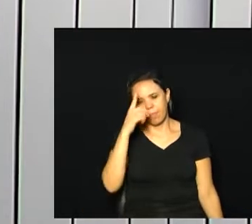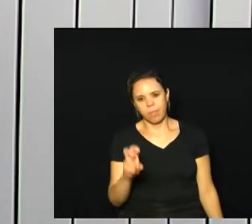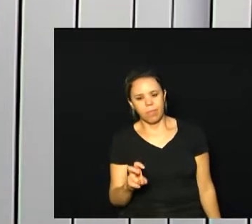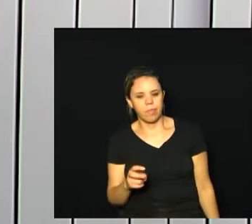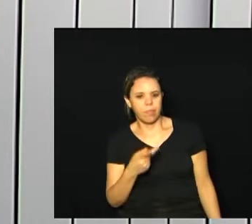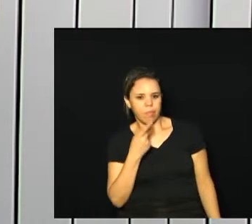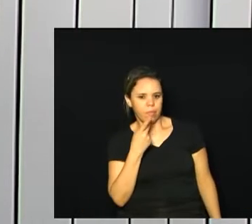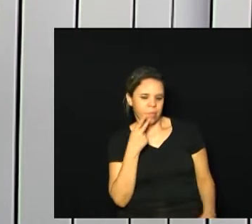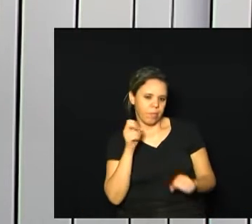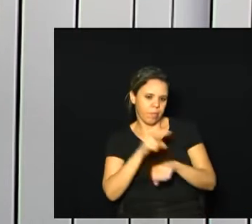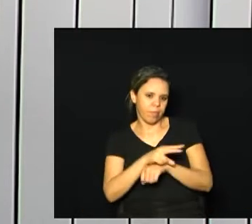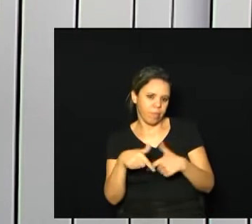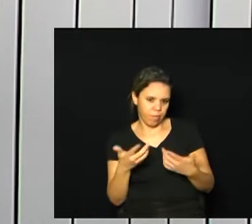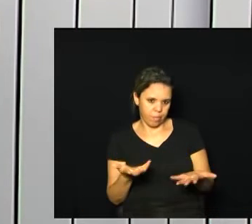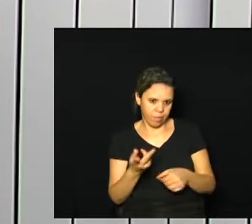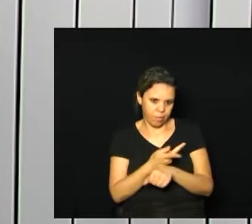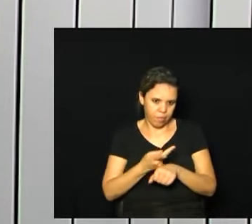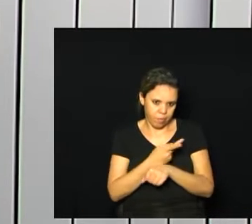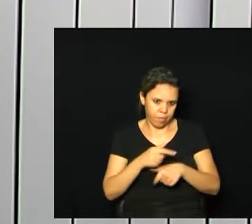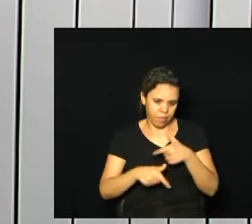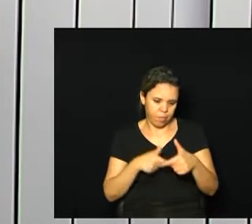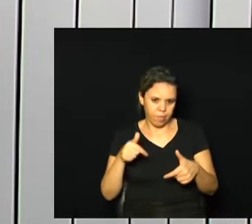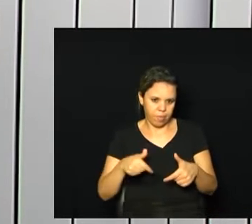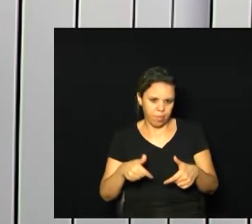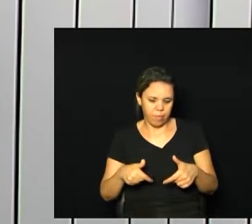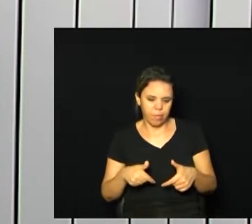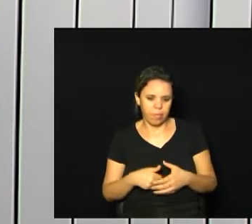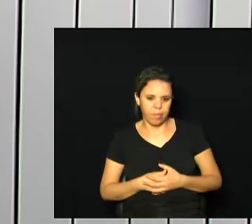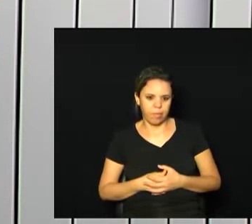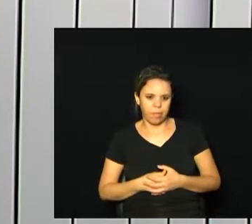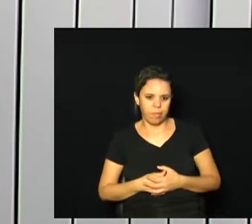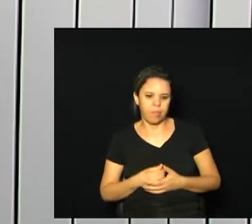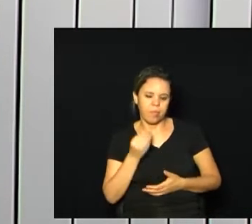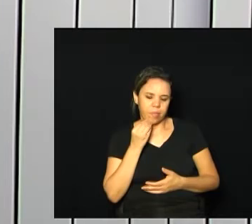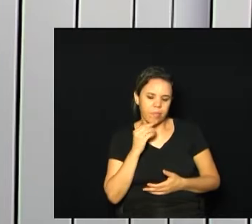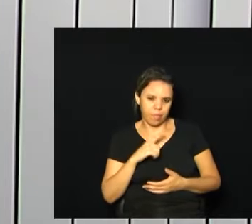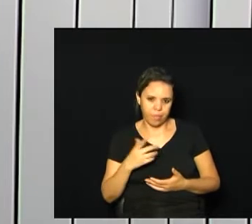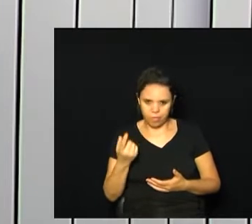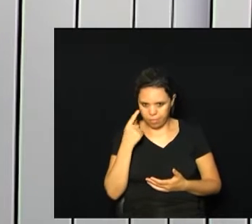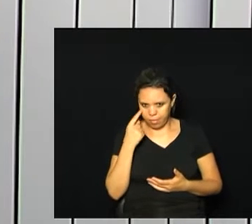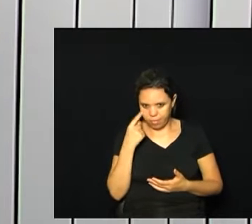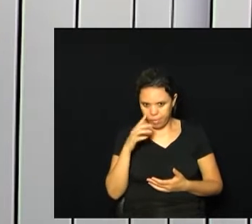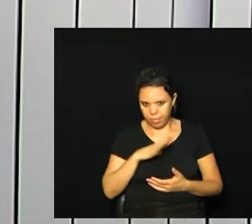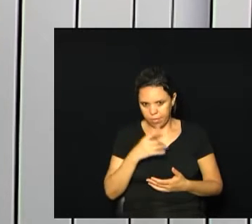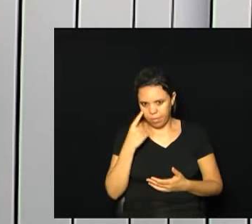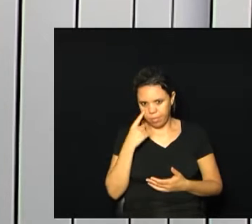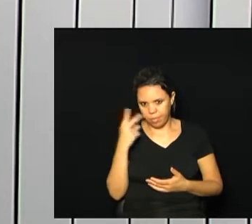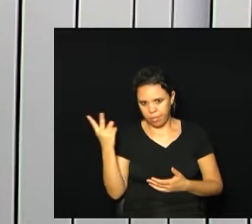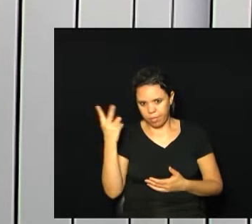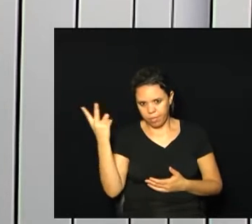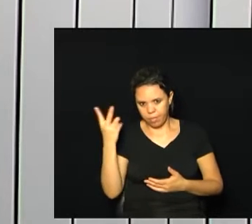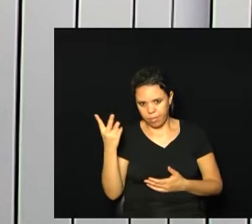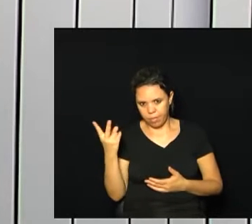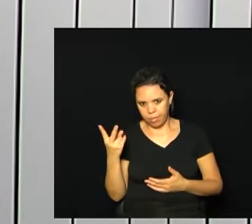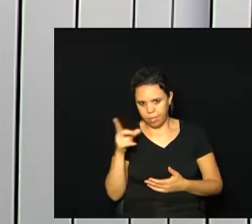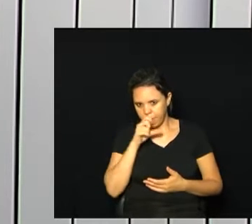vamos falar sobre emprego. Você que está procurando aqui na região, tem oportunidades, viu? Nas cidades de Valinhos e